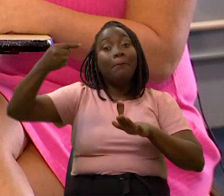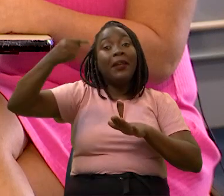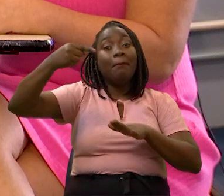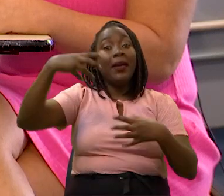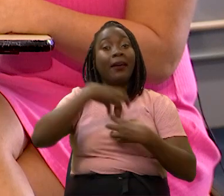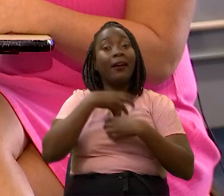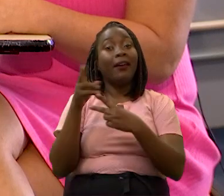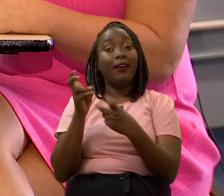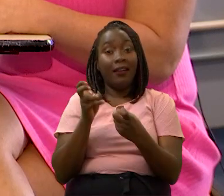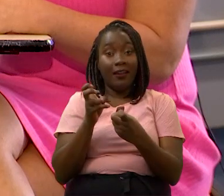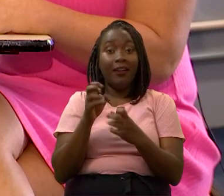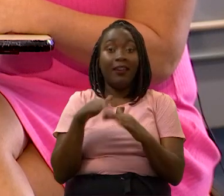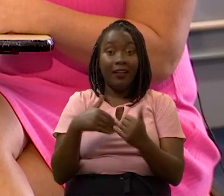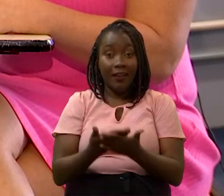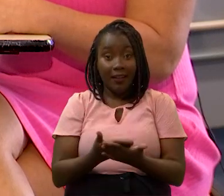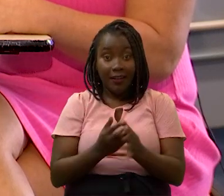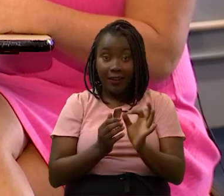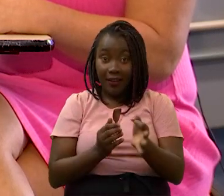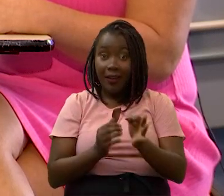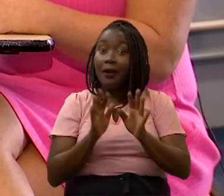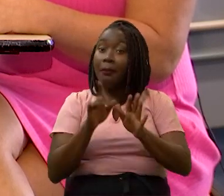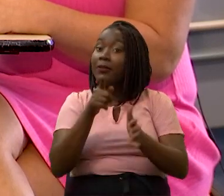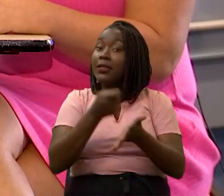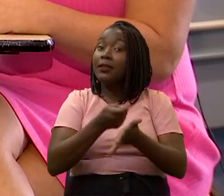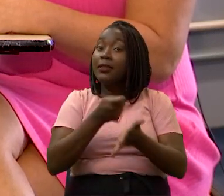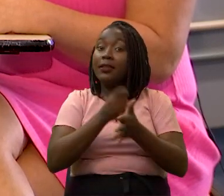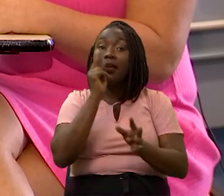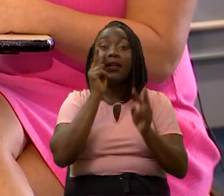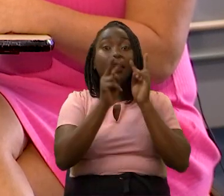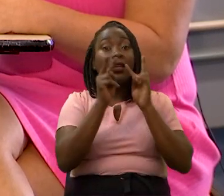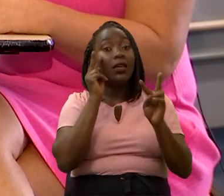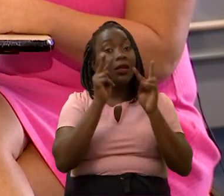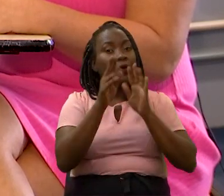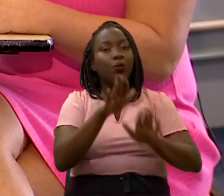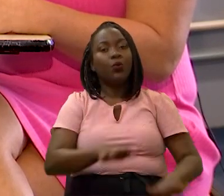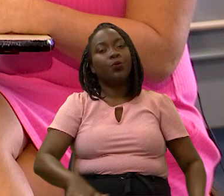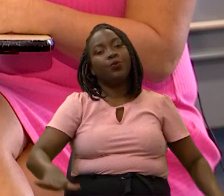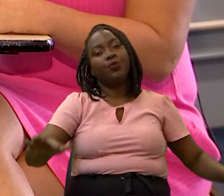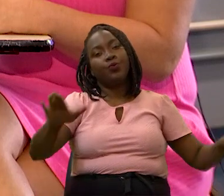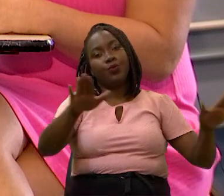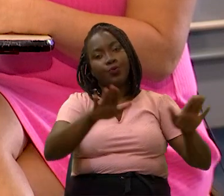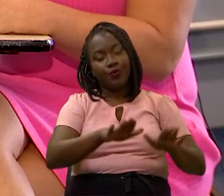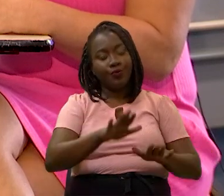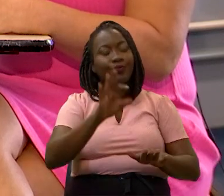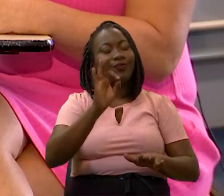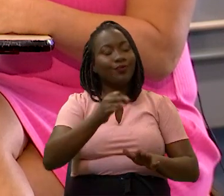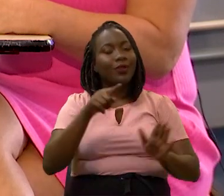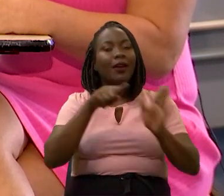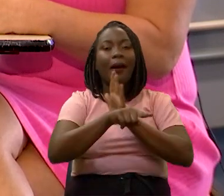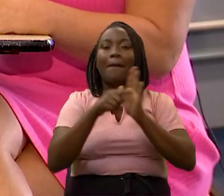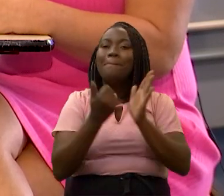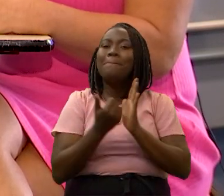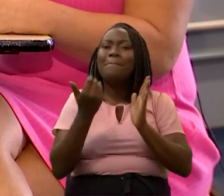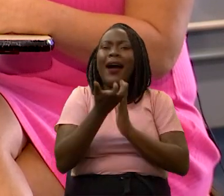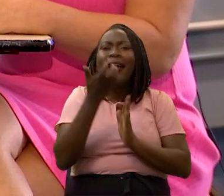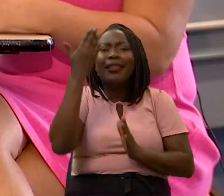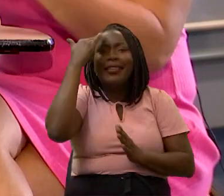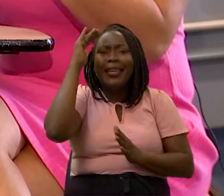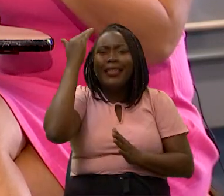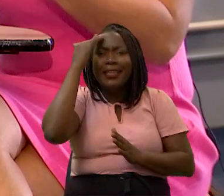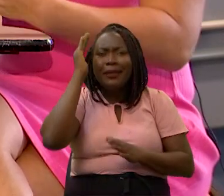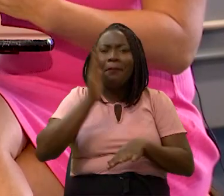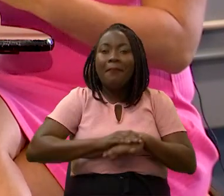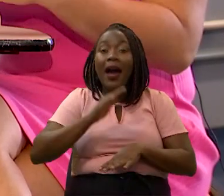a primeira impressão de uma escola, né? Mas só você tem que olhar o todo, né, professor? Exato. Perguntar mais,